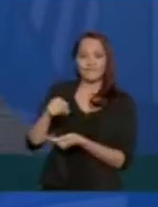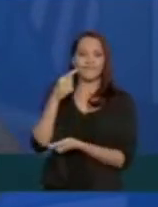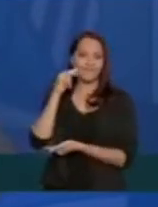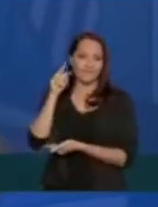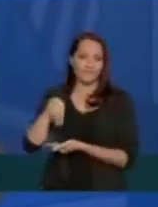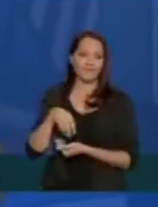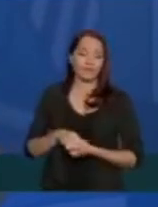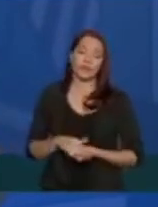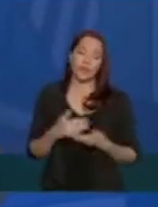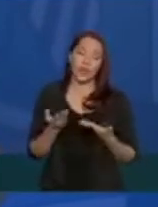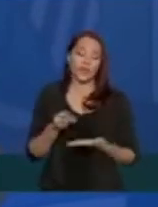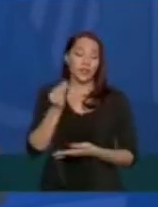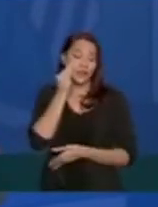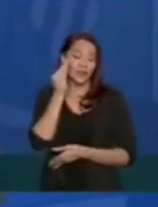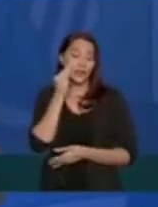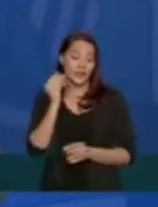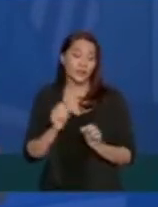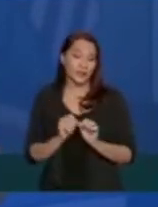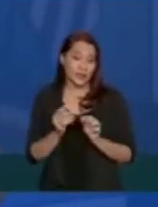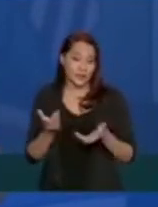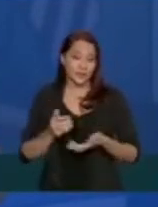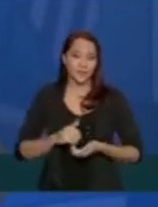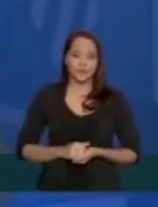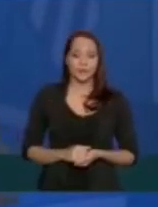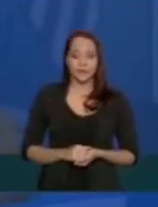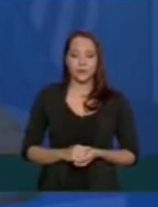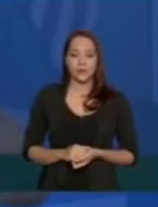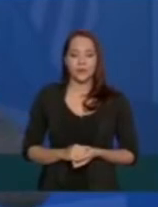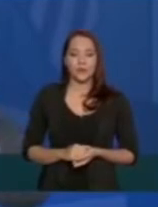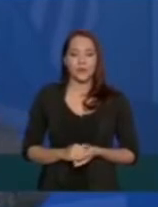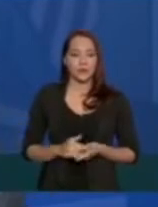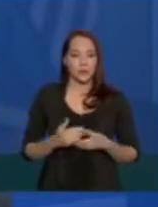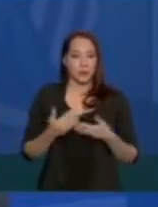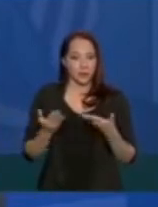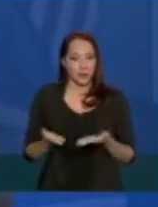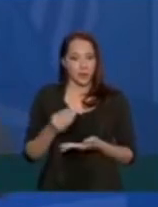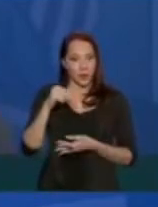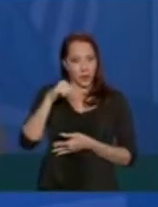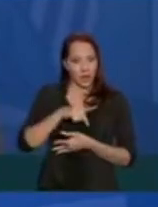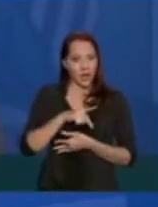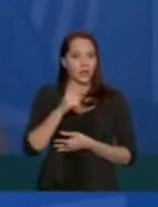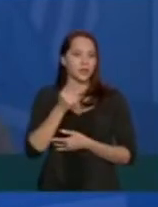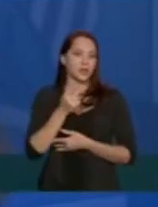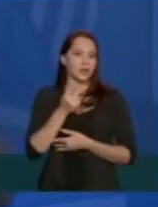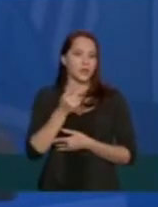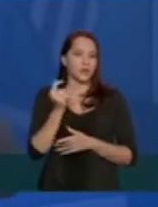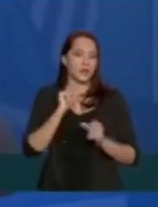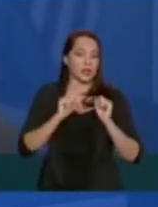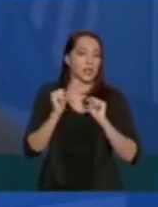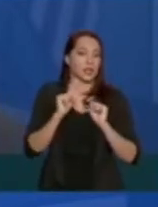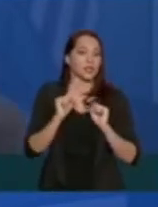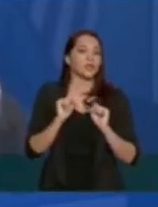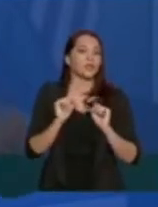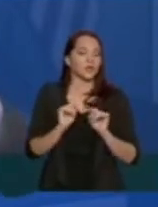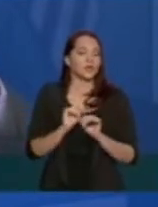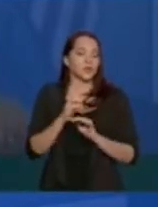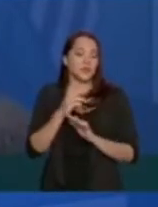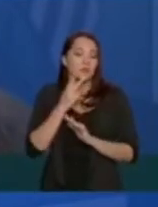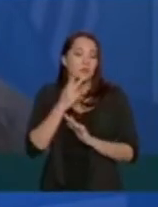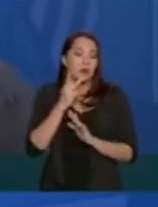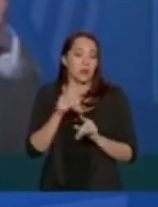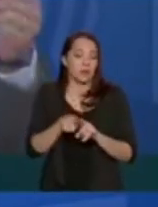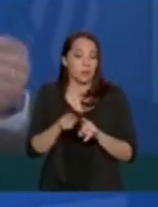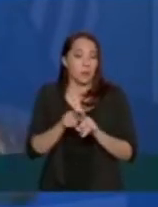nós estamos buscando fazer. Então, dentro dessa perspectiva, nós sequer cogitamos